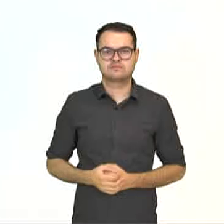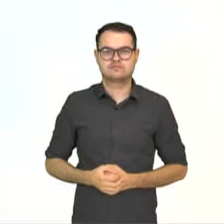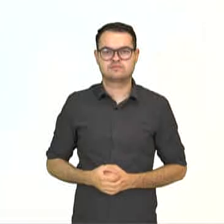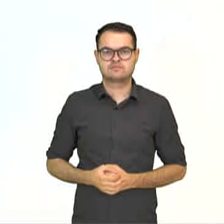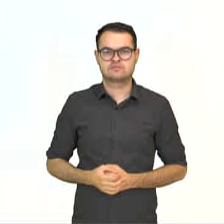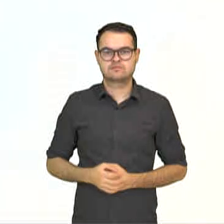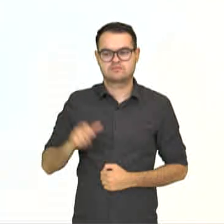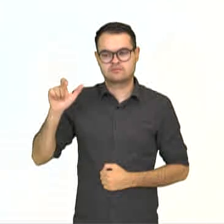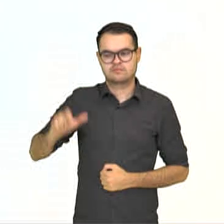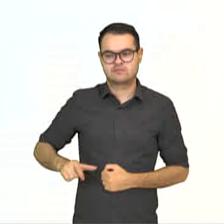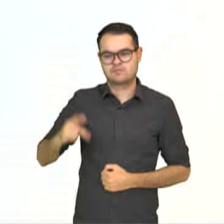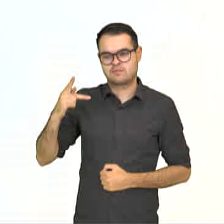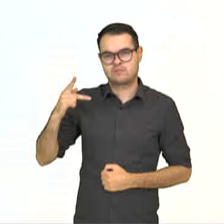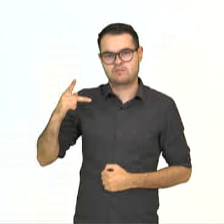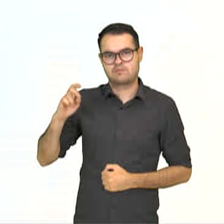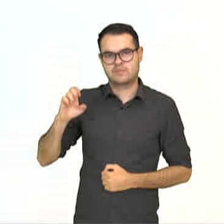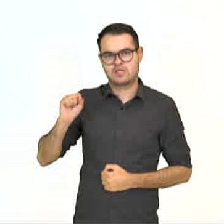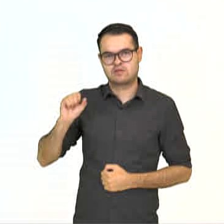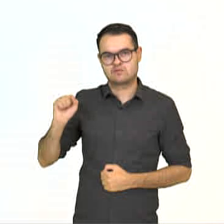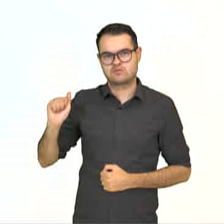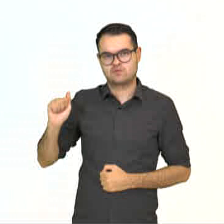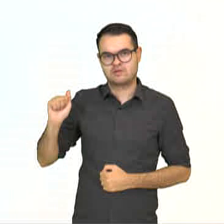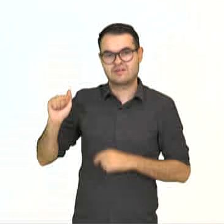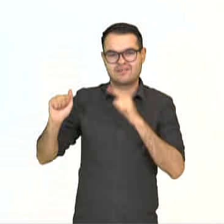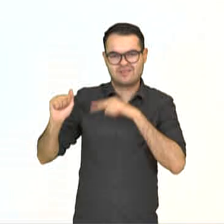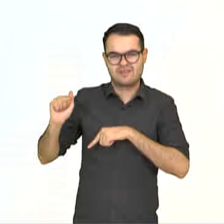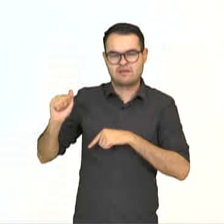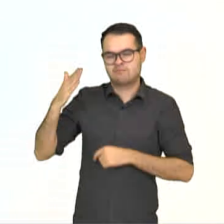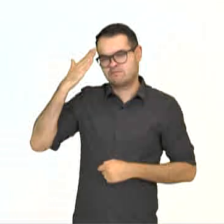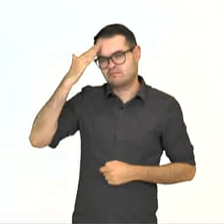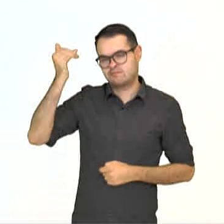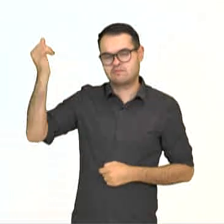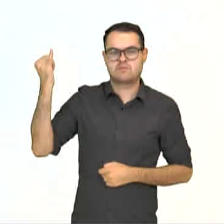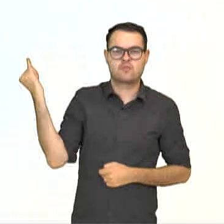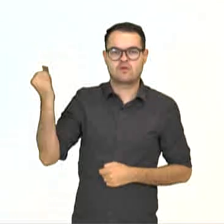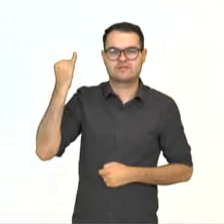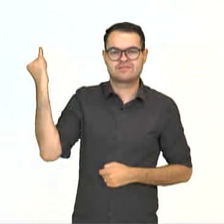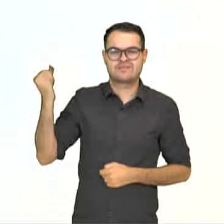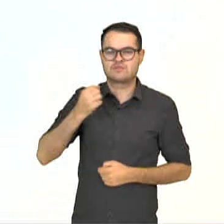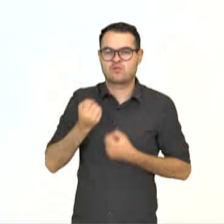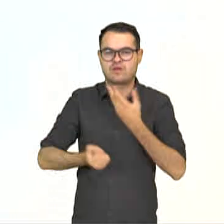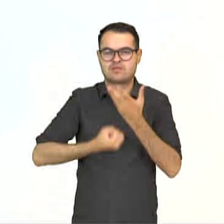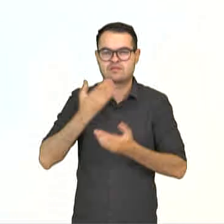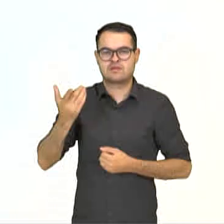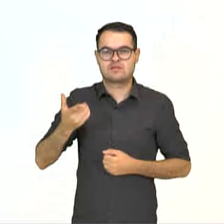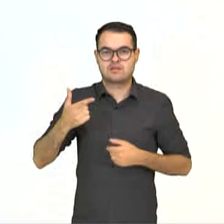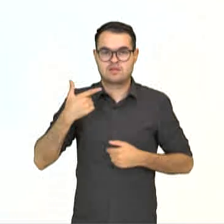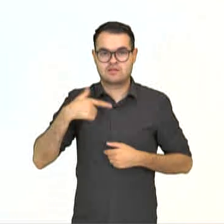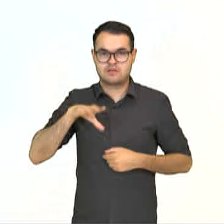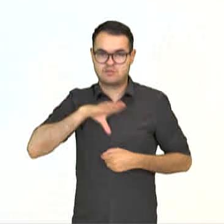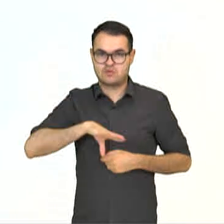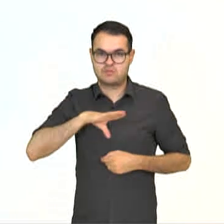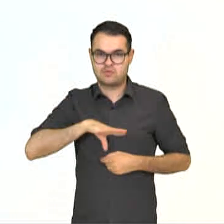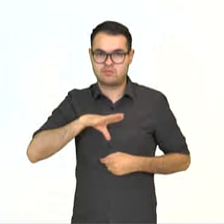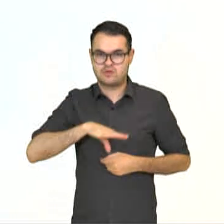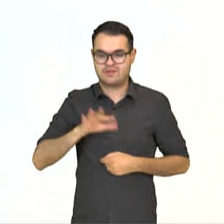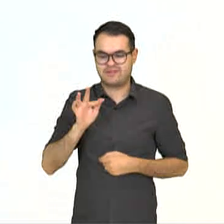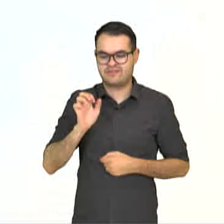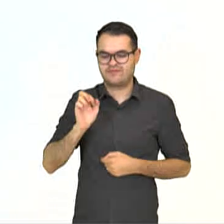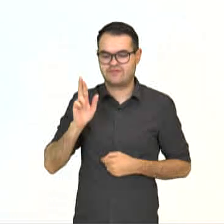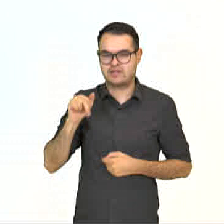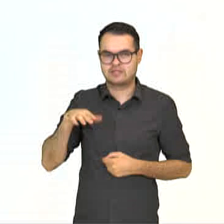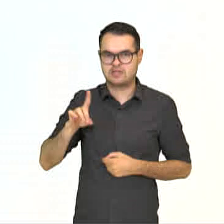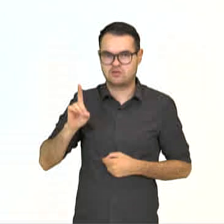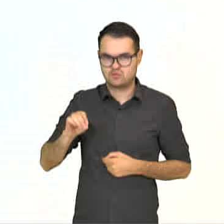Fernando Pessoa foi um dos mais importantes poetas da língua portuguesa. O nome dele, Fernando Antônio Nogueira Pessoa, foi um